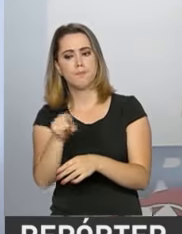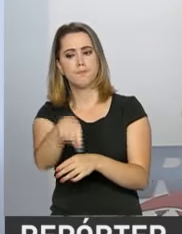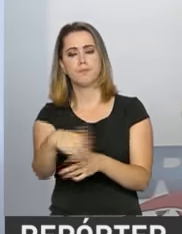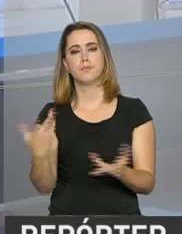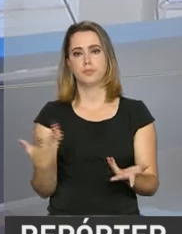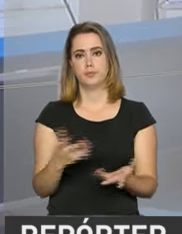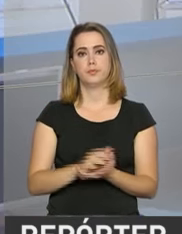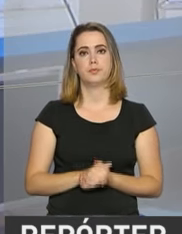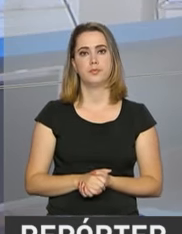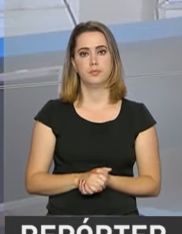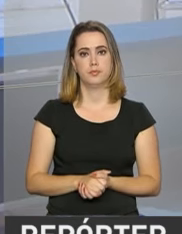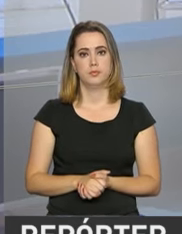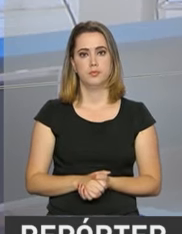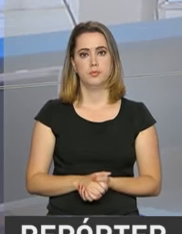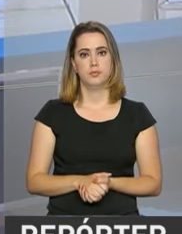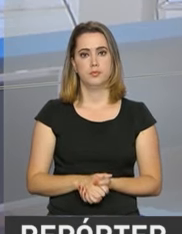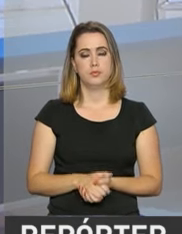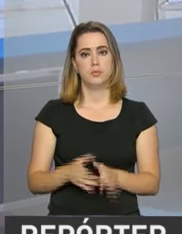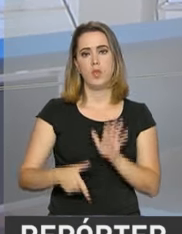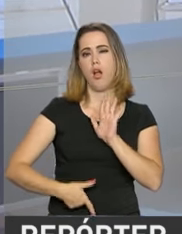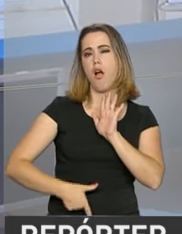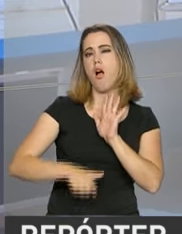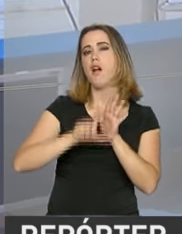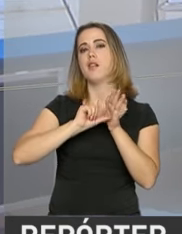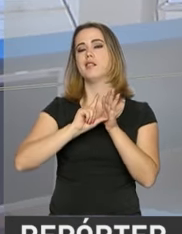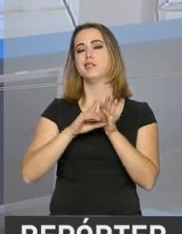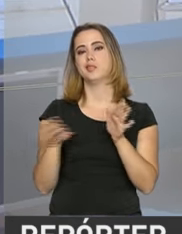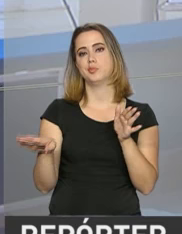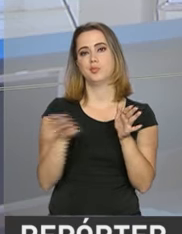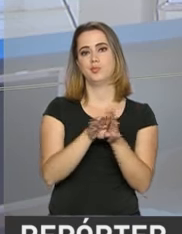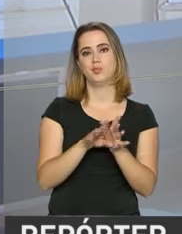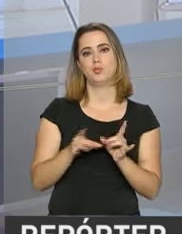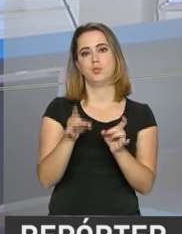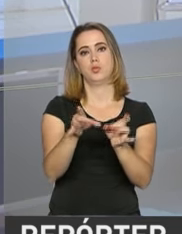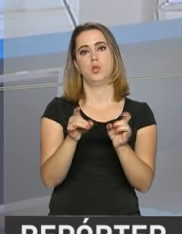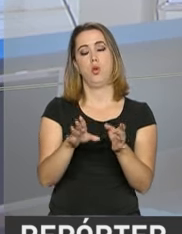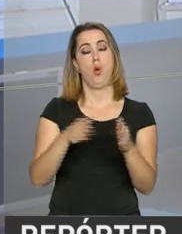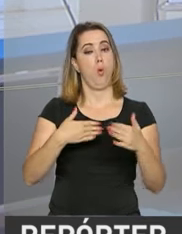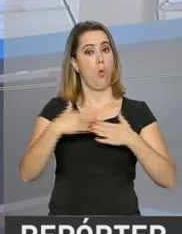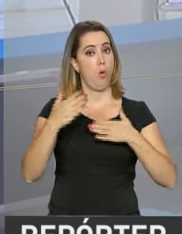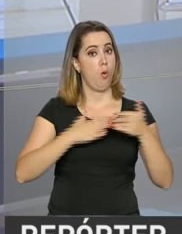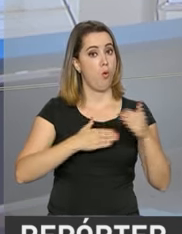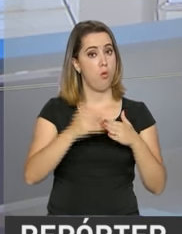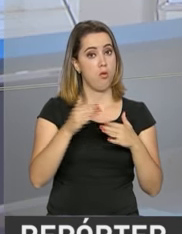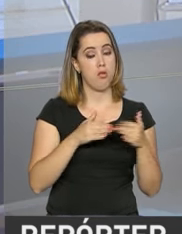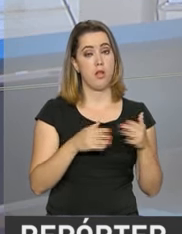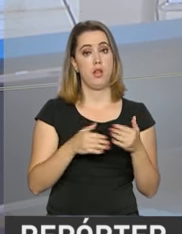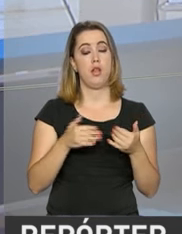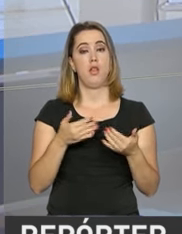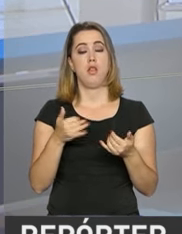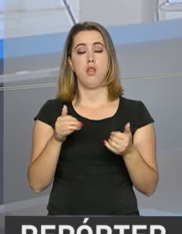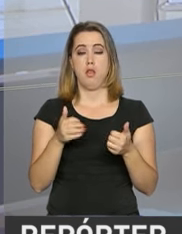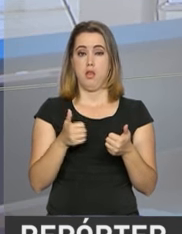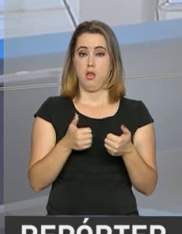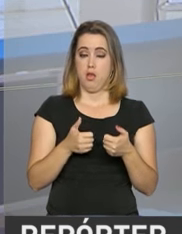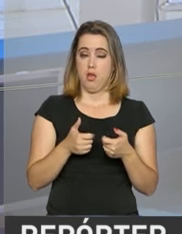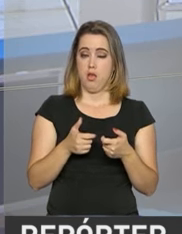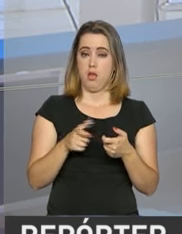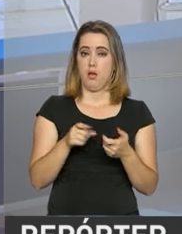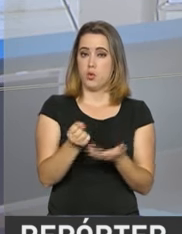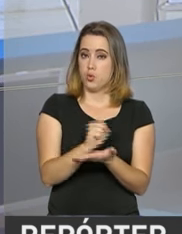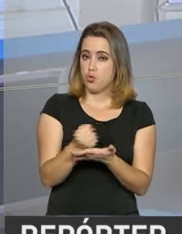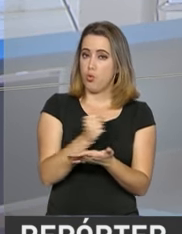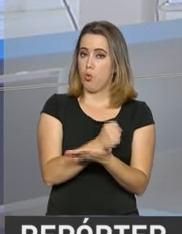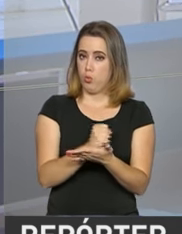a verificação antes de chegar ao mercado qualquer jogo passa por uma avaliação Para classificação